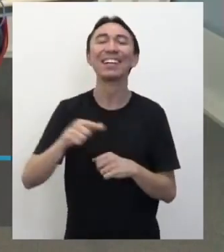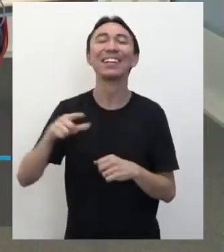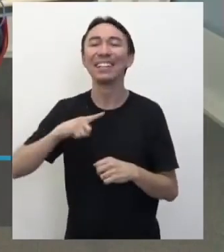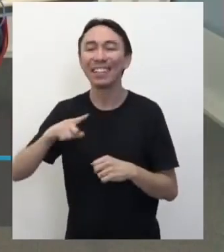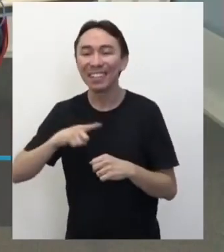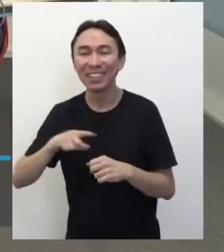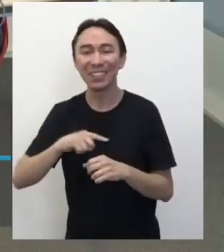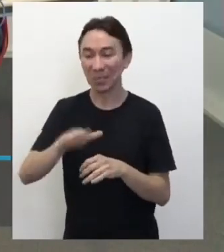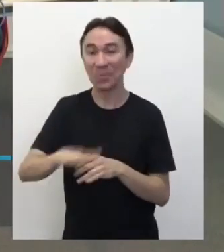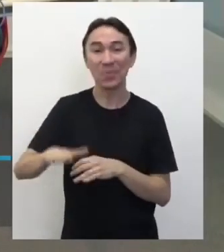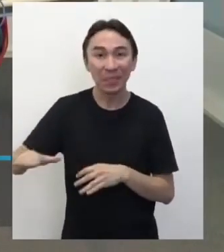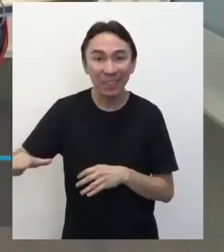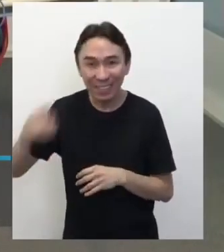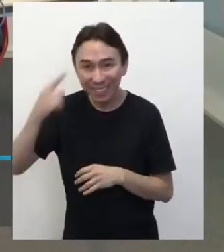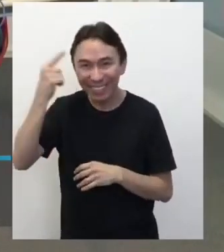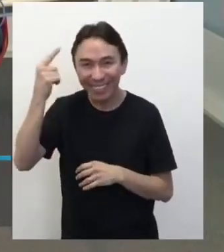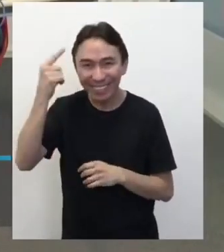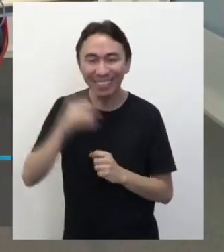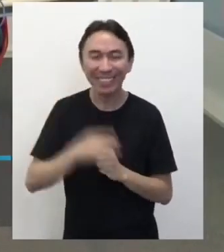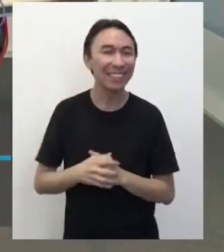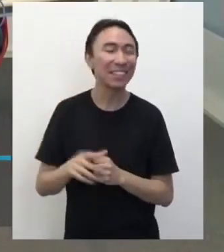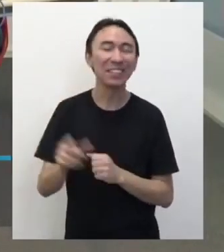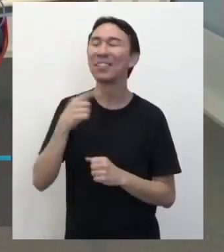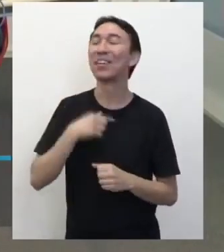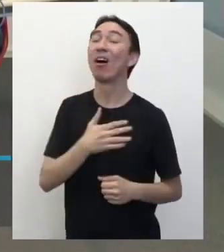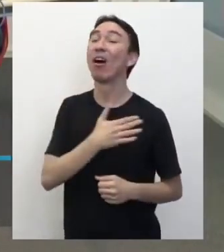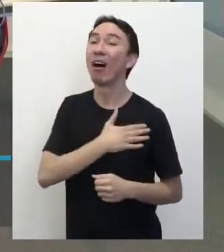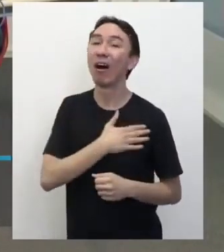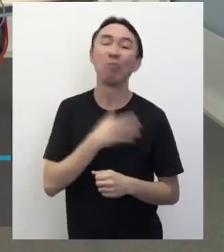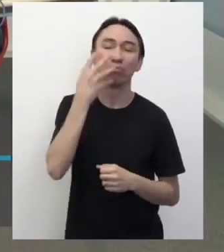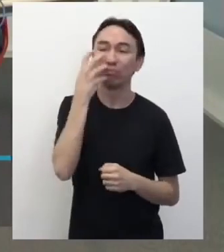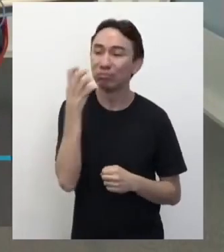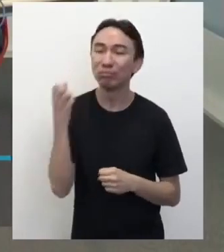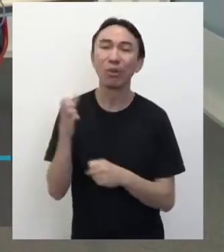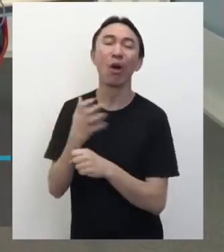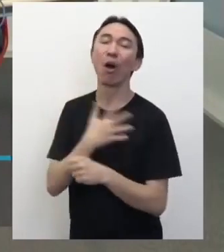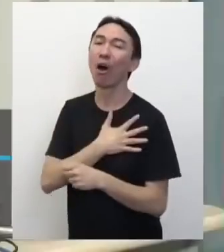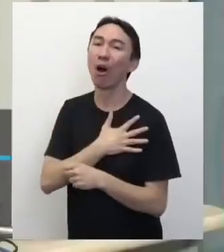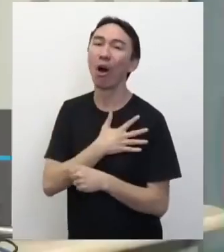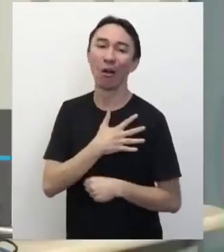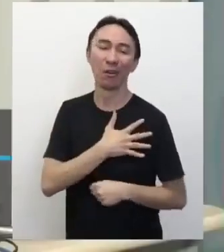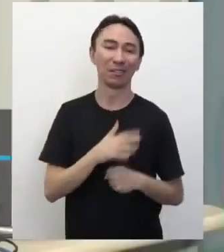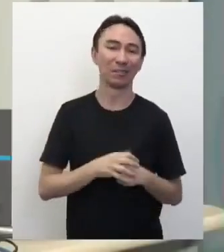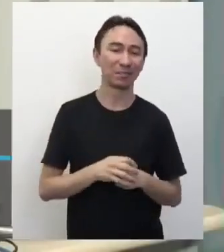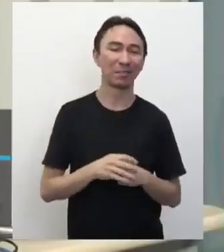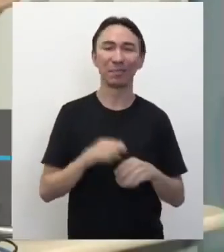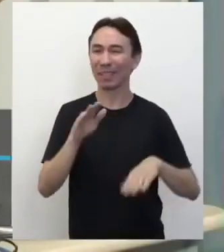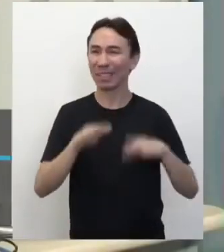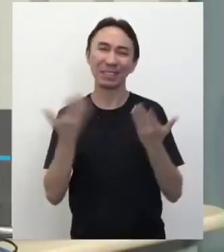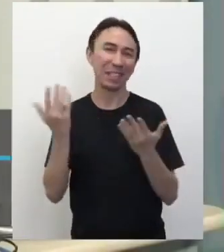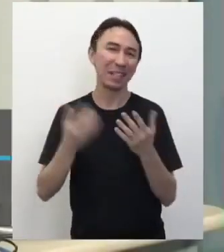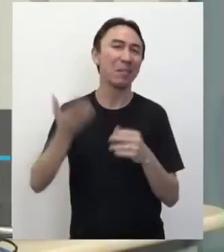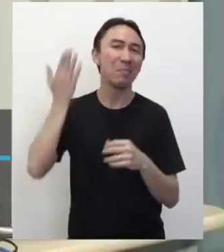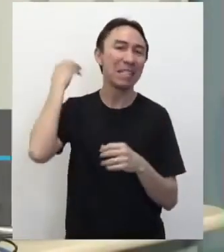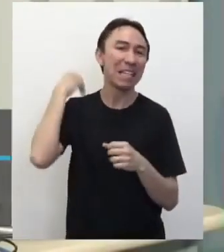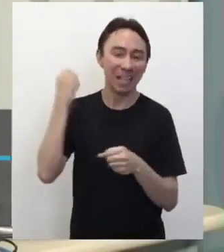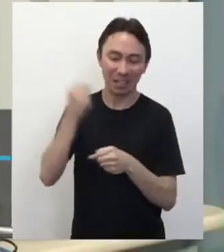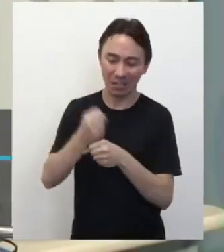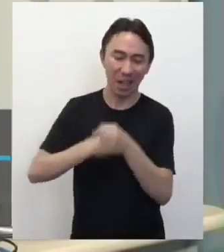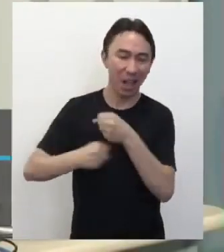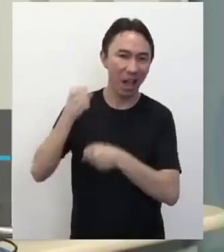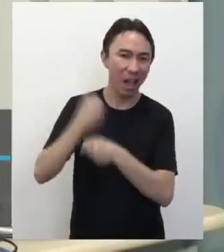todos. Assisti todos. Assim, E se passar na TV, eu às assisto de vezes, novo. gente, assim, tudo que é dos anos 90, 80,